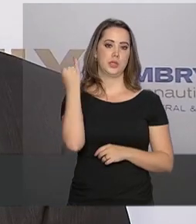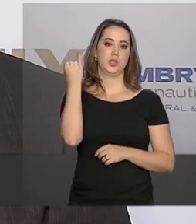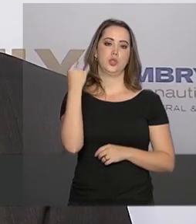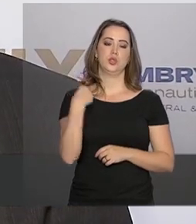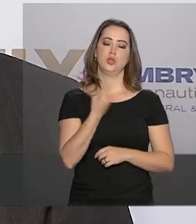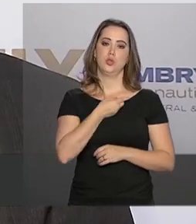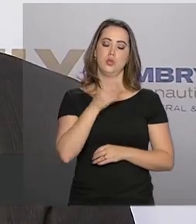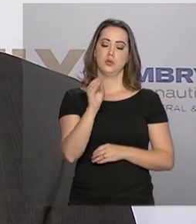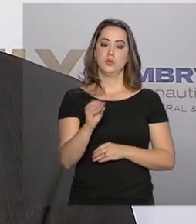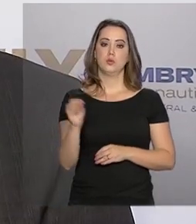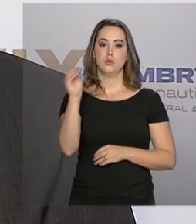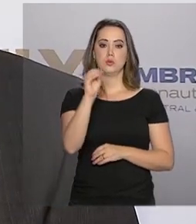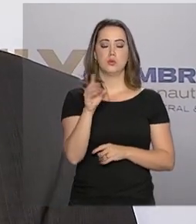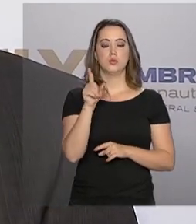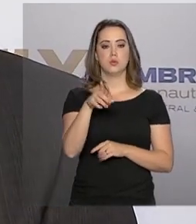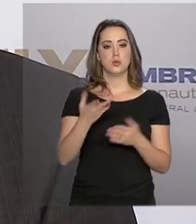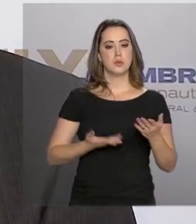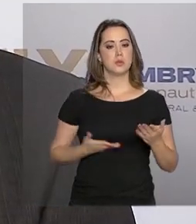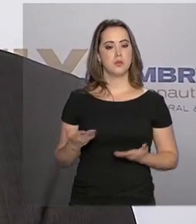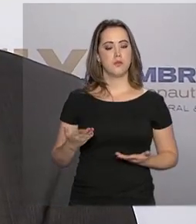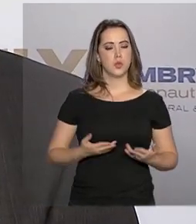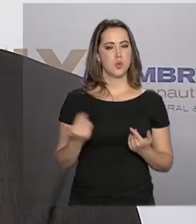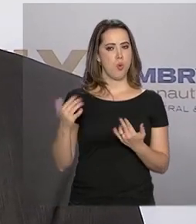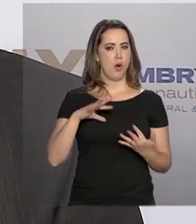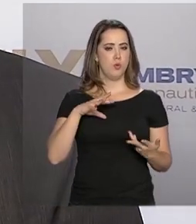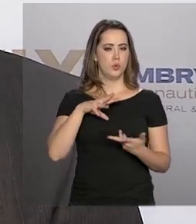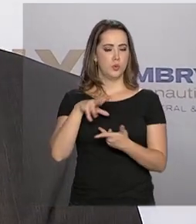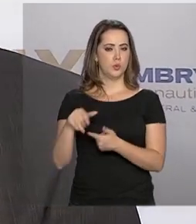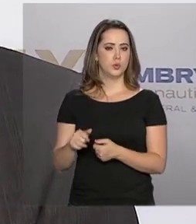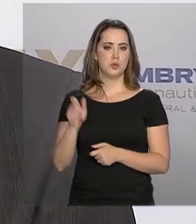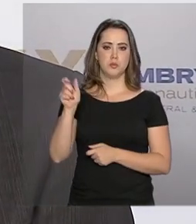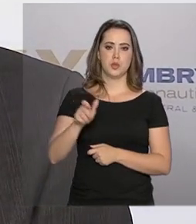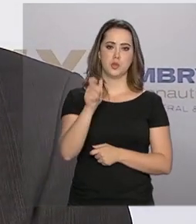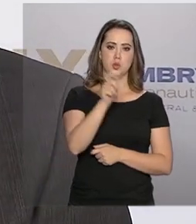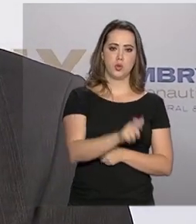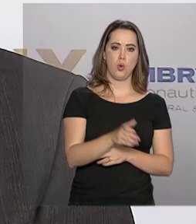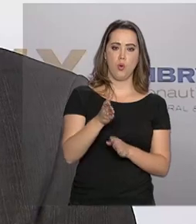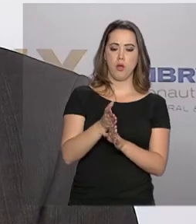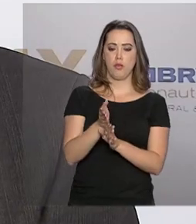vamos atender com um nível de serviço mundial o passageiro não